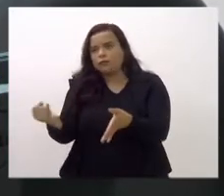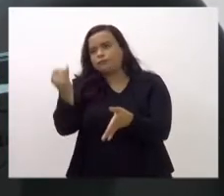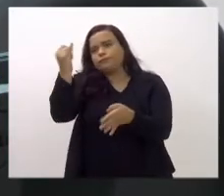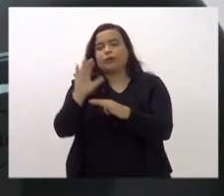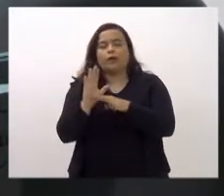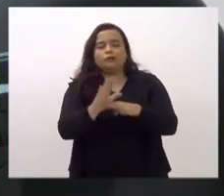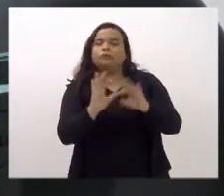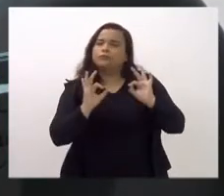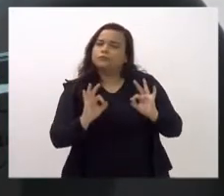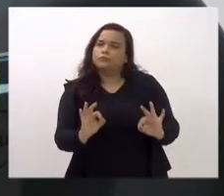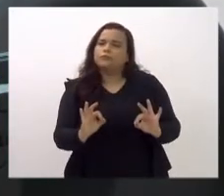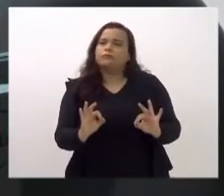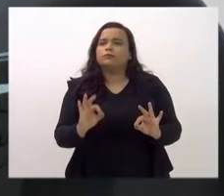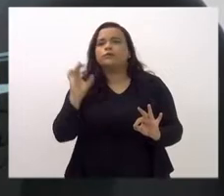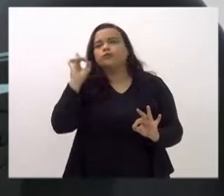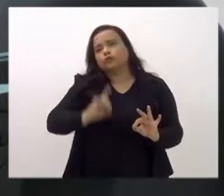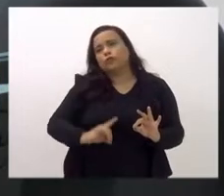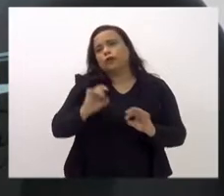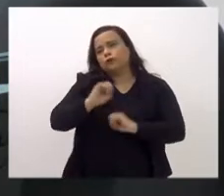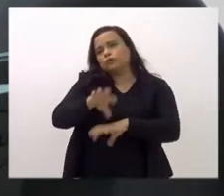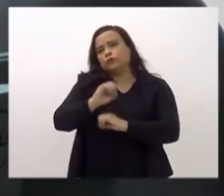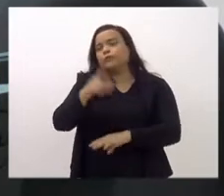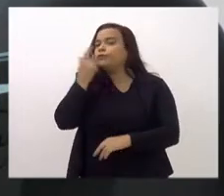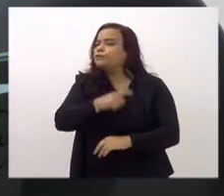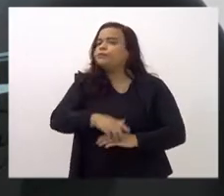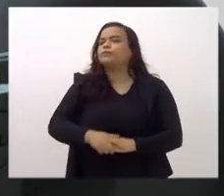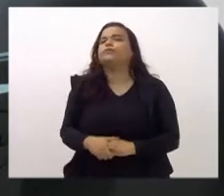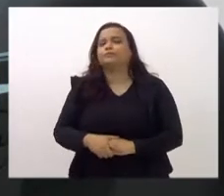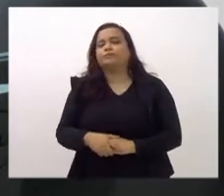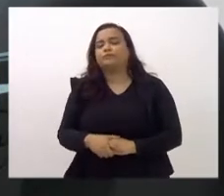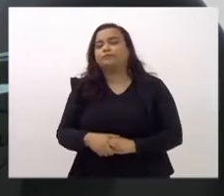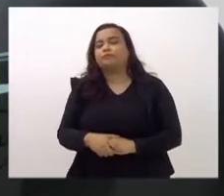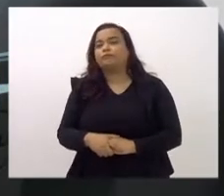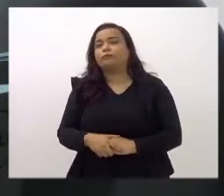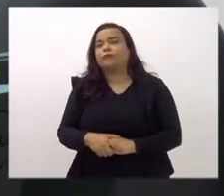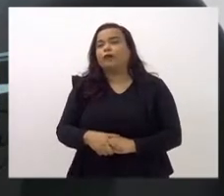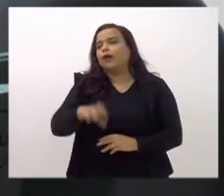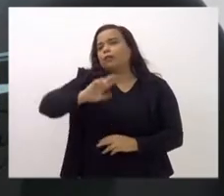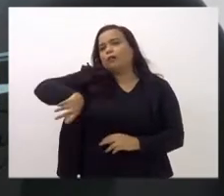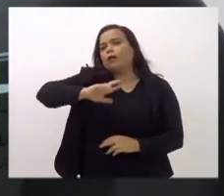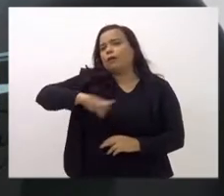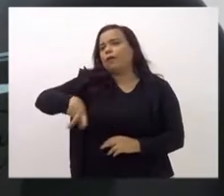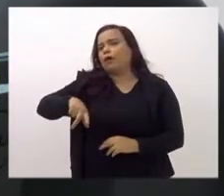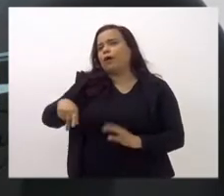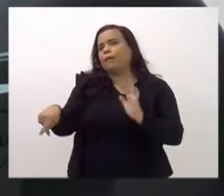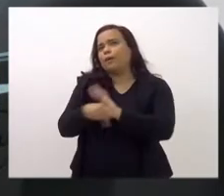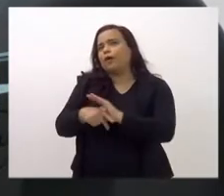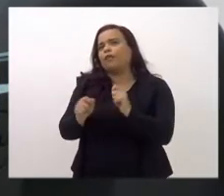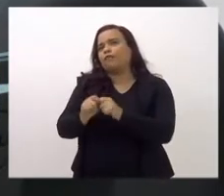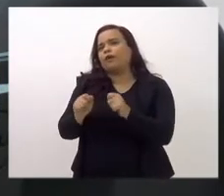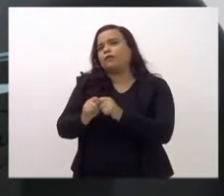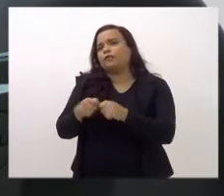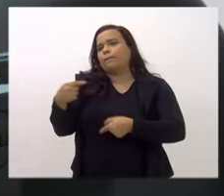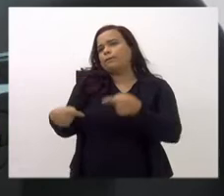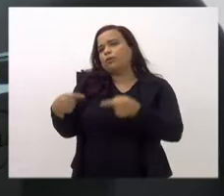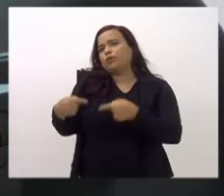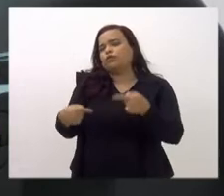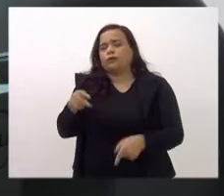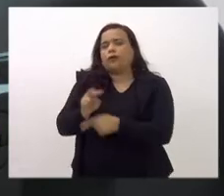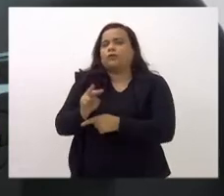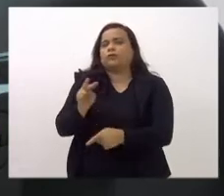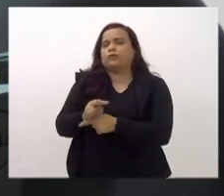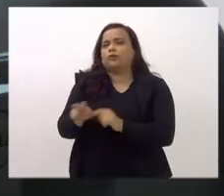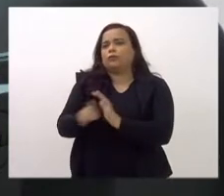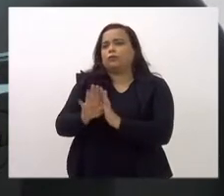para garantir o direito à educação. Não se trata, nesse caso, de fazer política assistencial através da escola. Nós temos